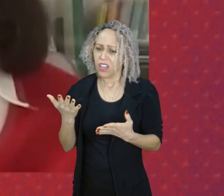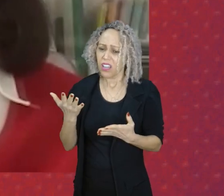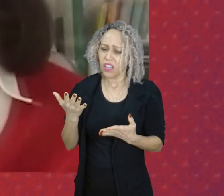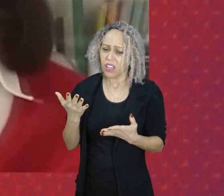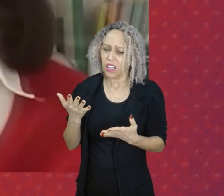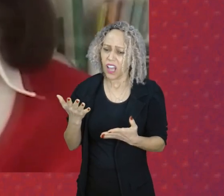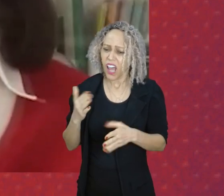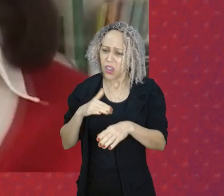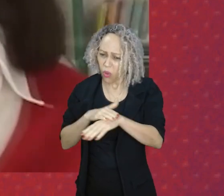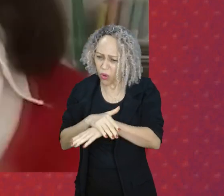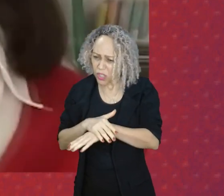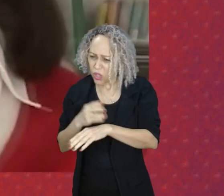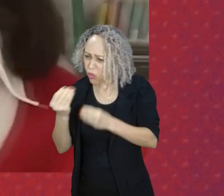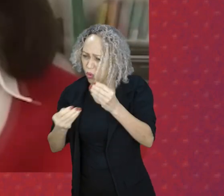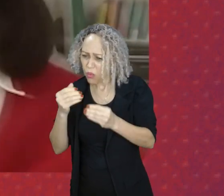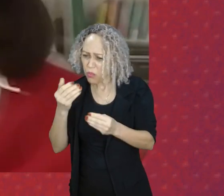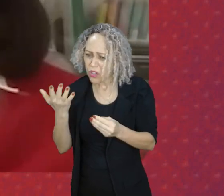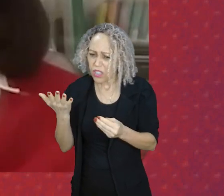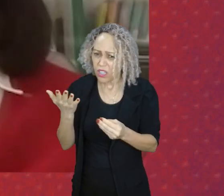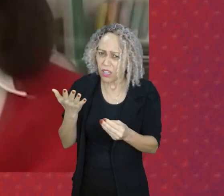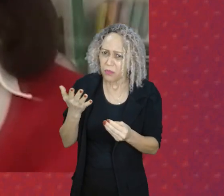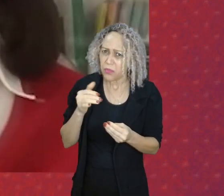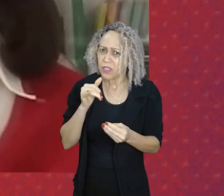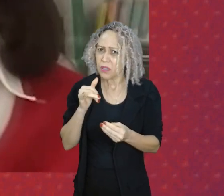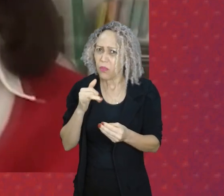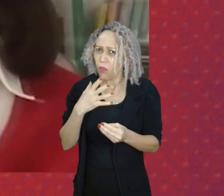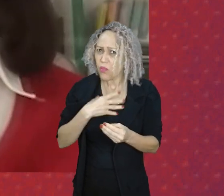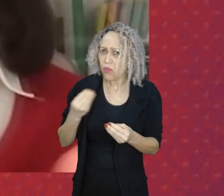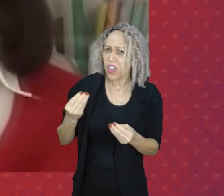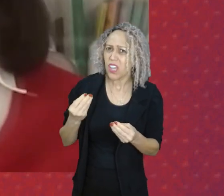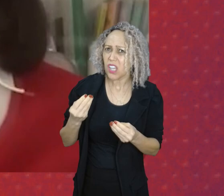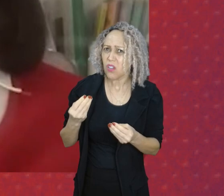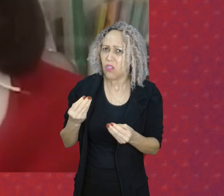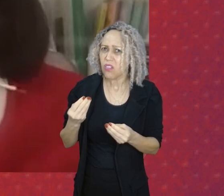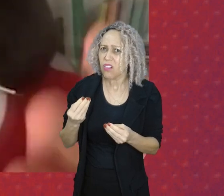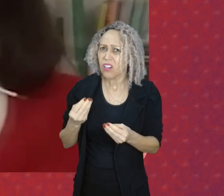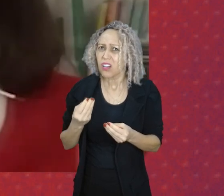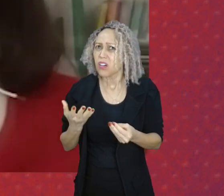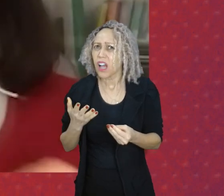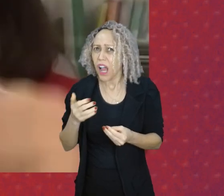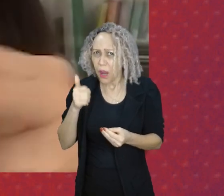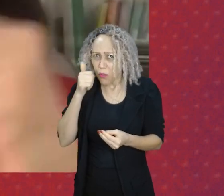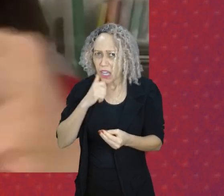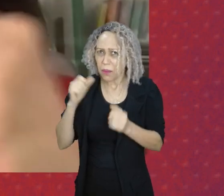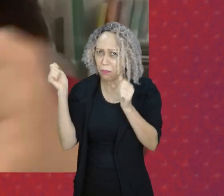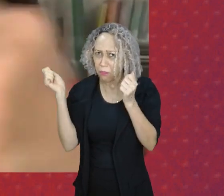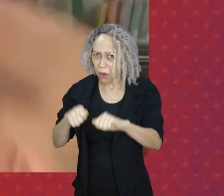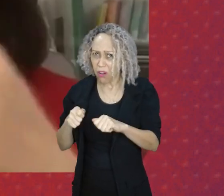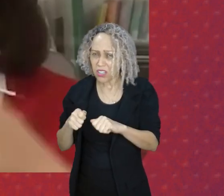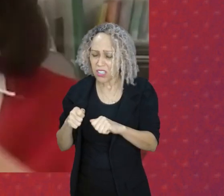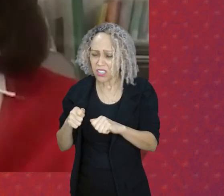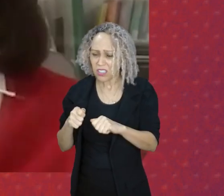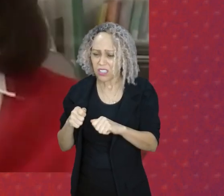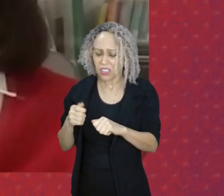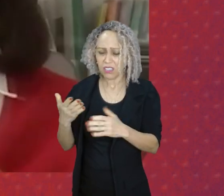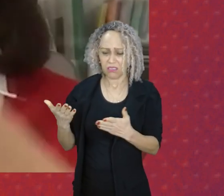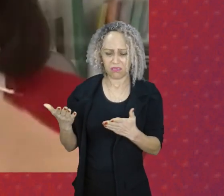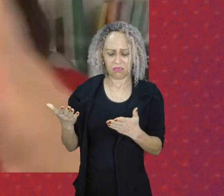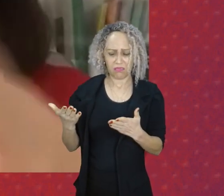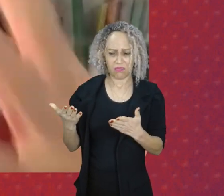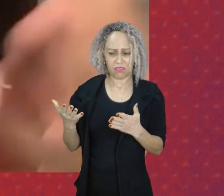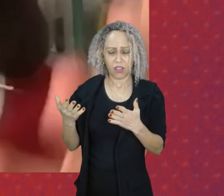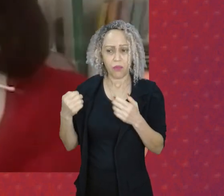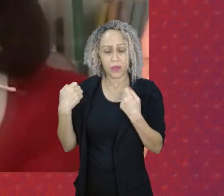acontecer. Porque, senão, o critério de participação vai sendo peneirado, né? vai, melhor